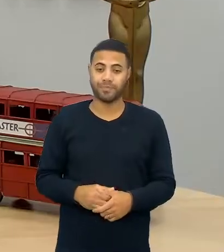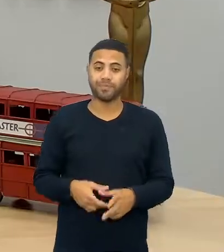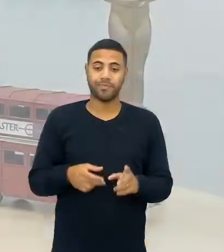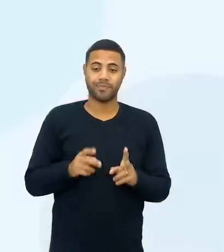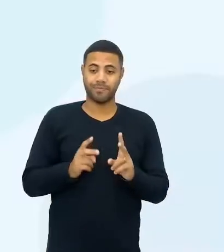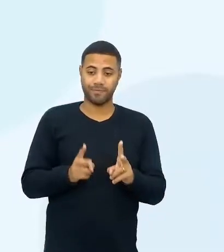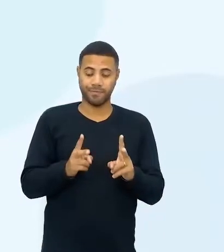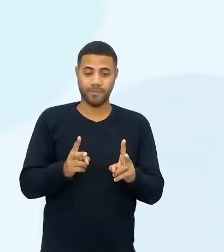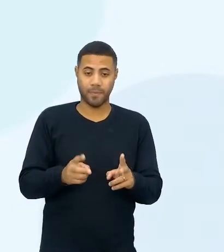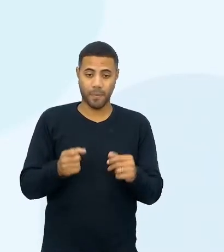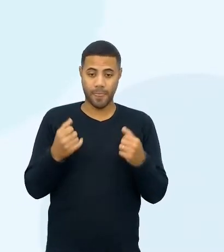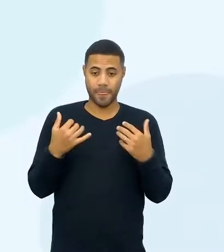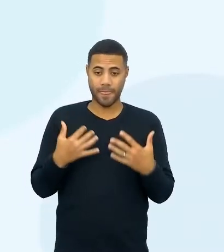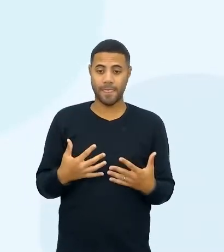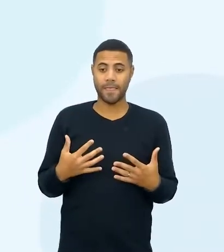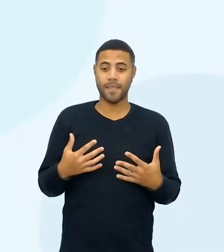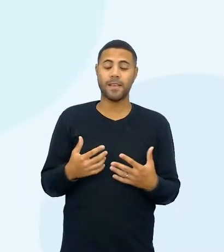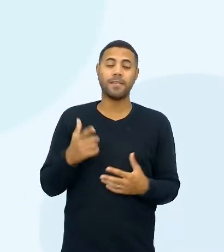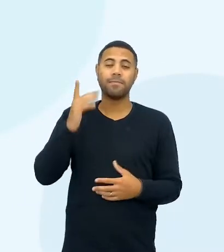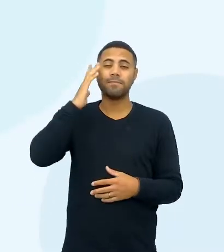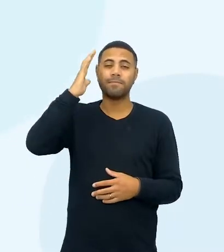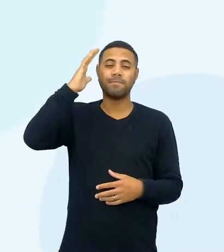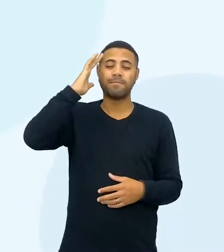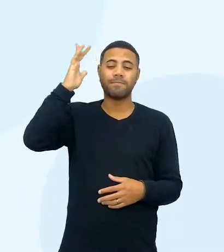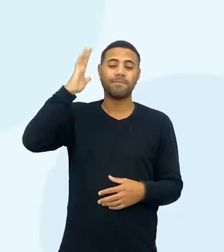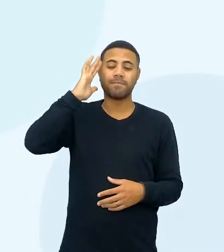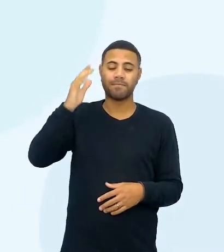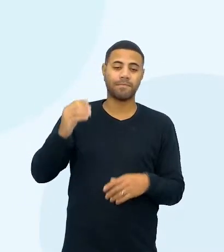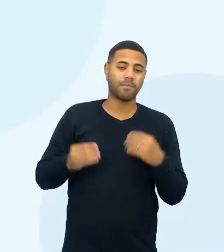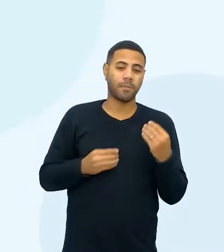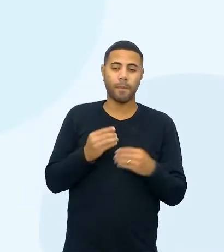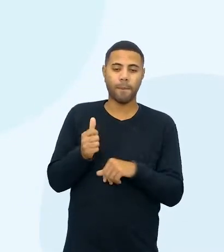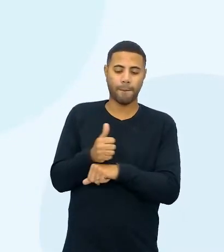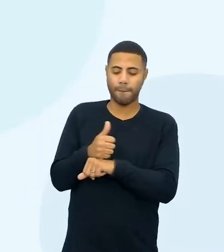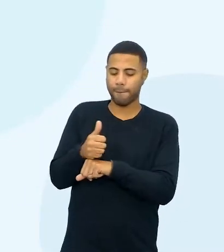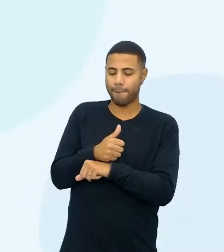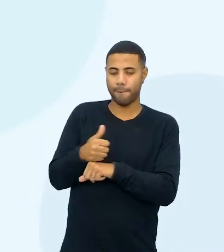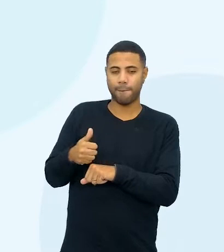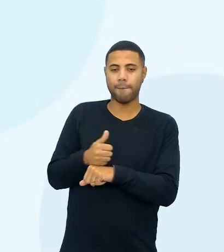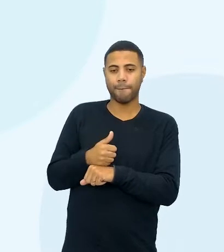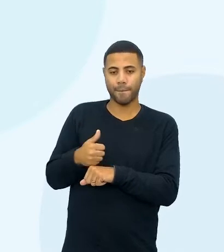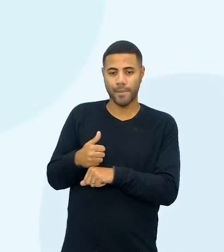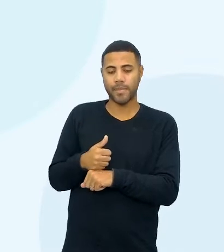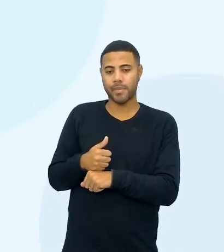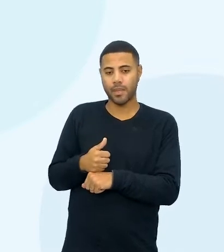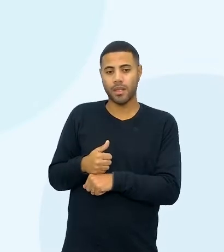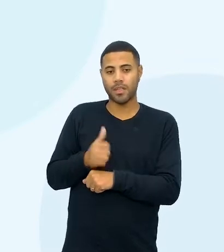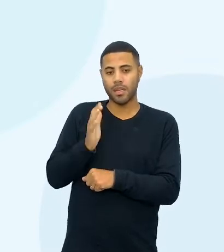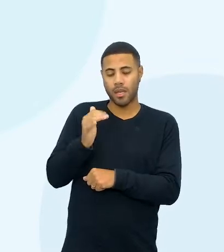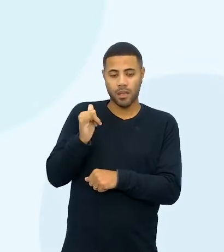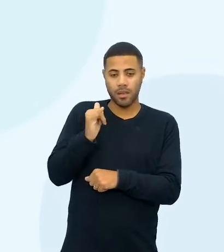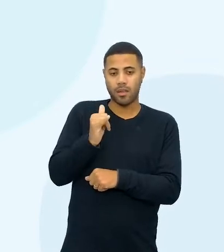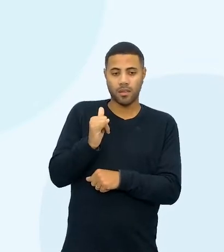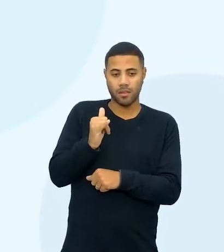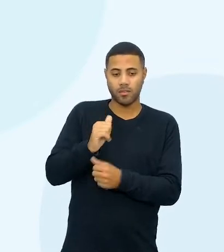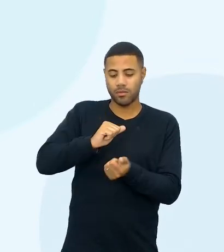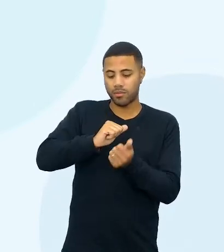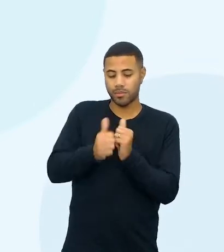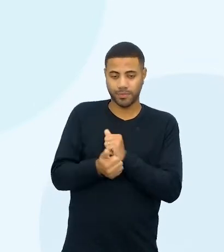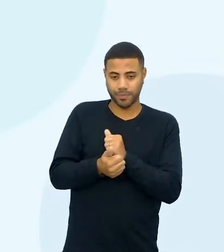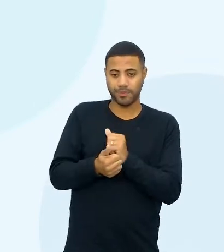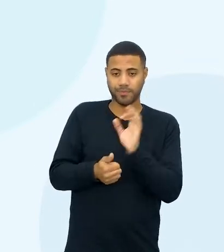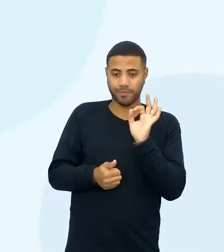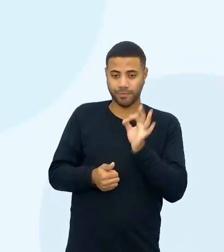eu disse, a gente vai pensar agora nessas profissões. Ilana, nós falamos do locutor esportivo,